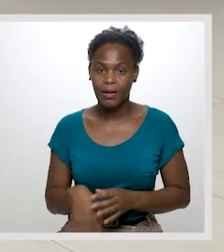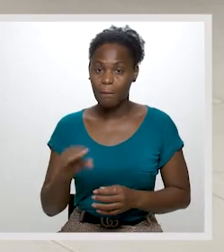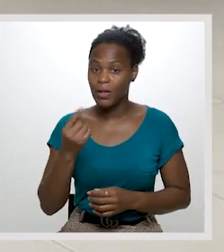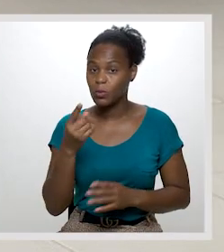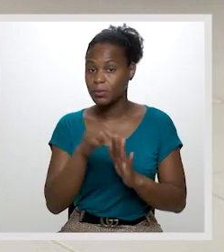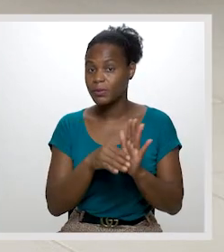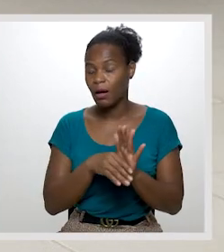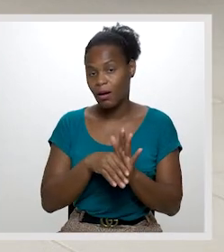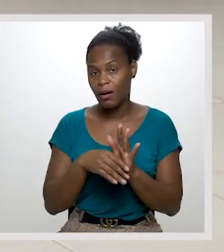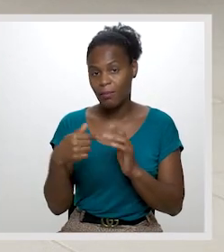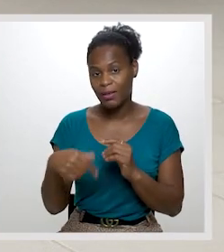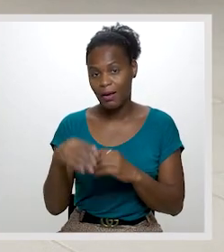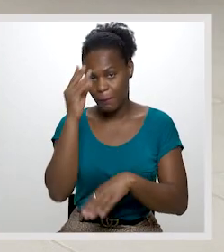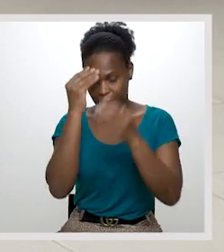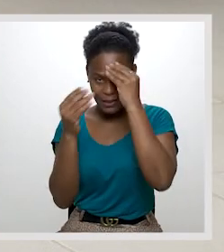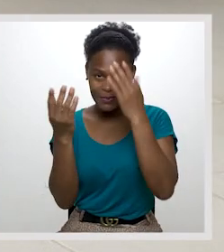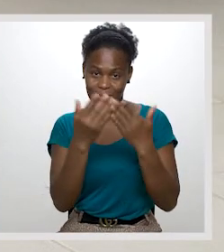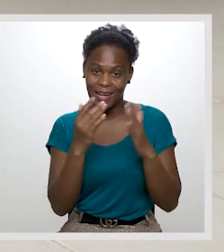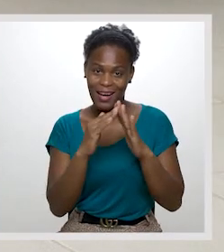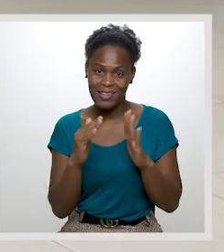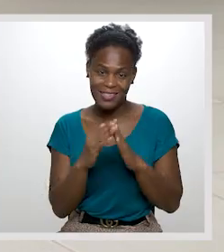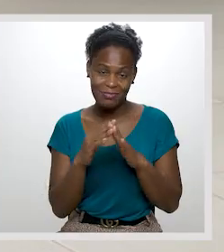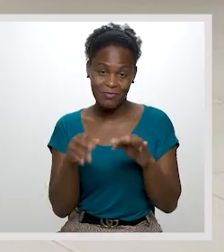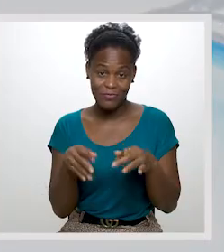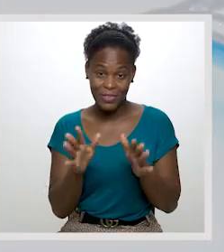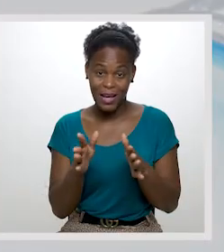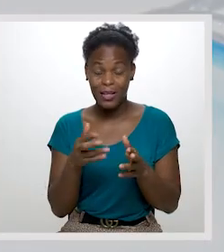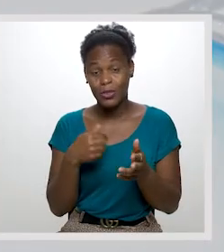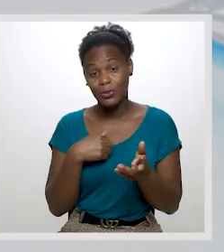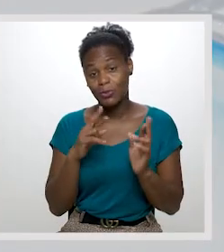Foi mais uma edição do programa Aprender e Estudar em Casa.